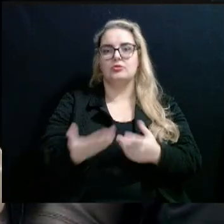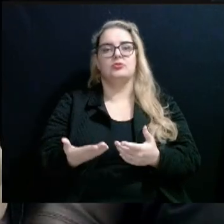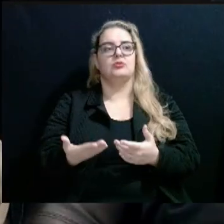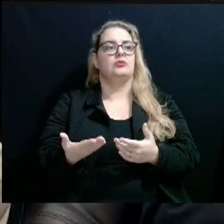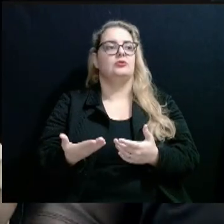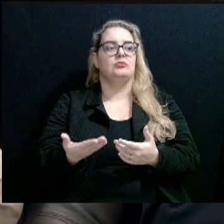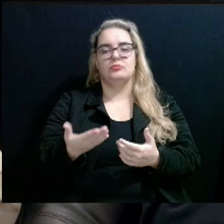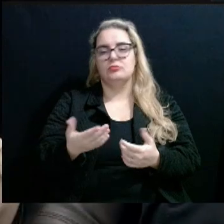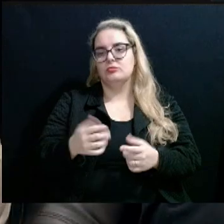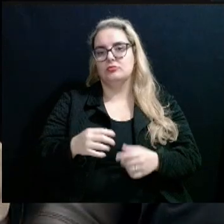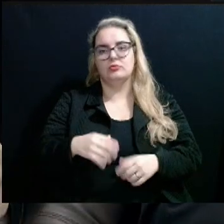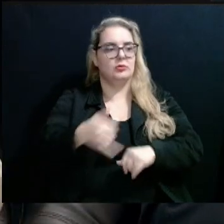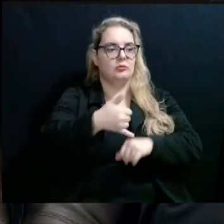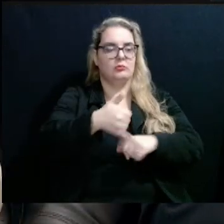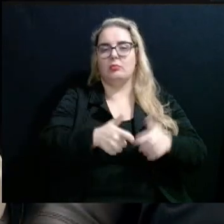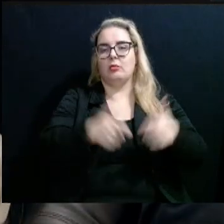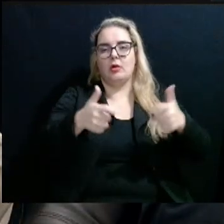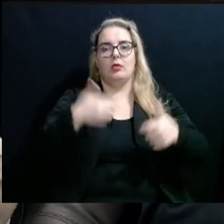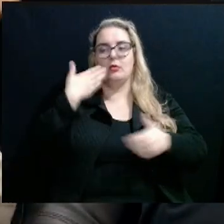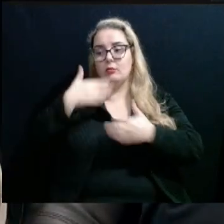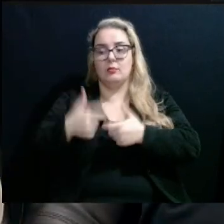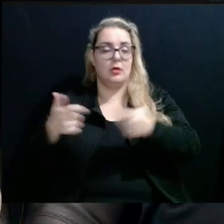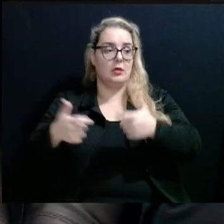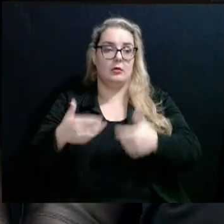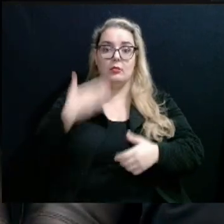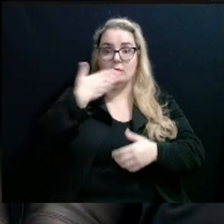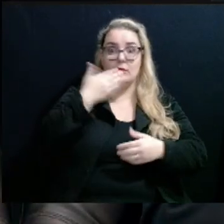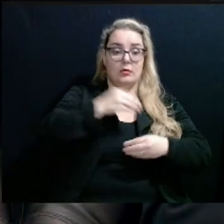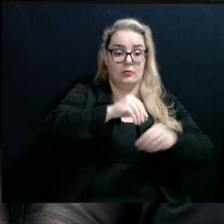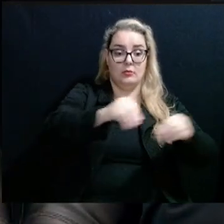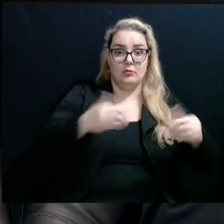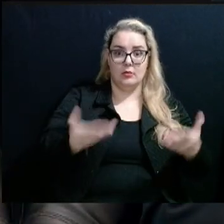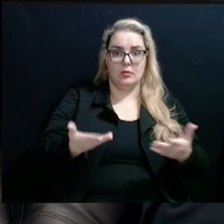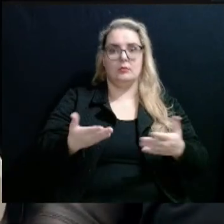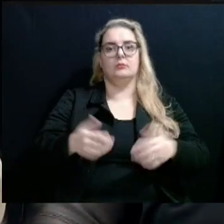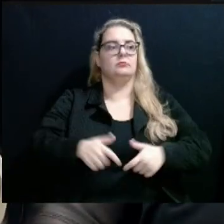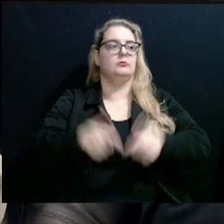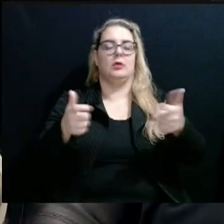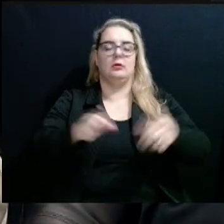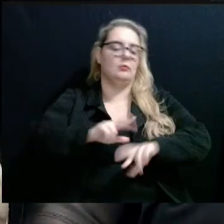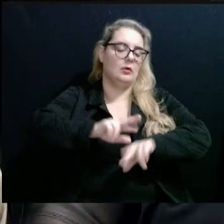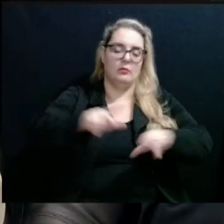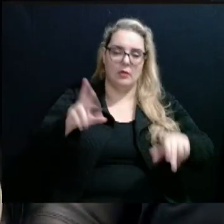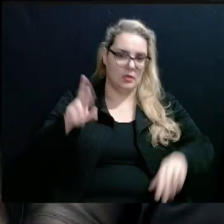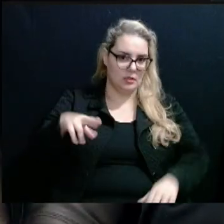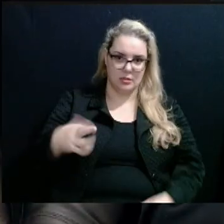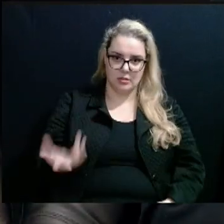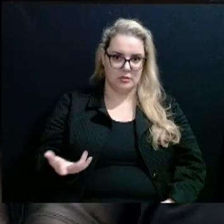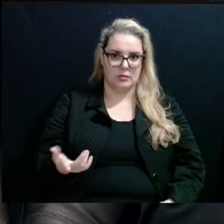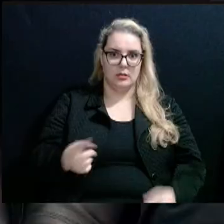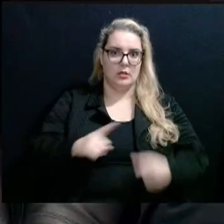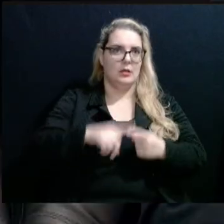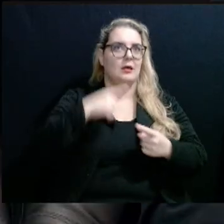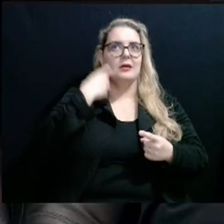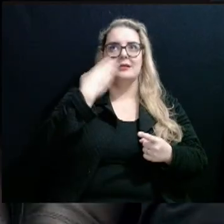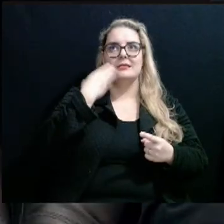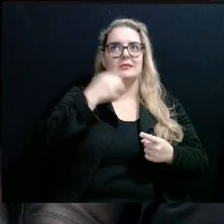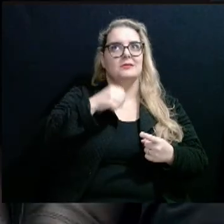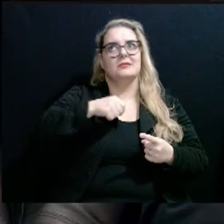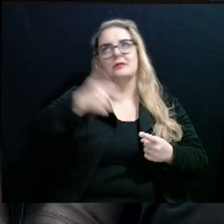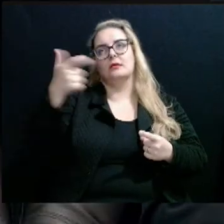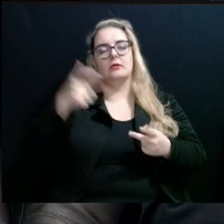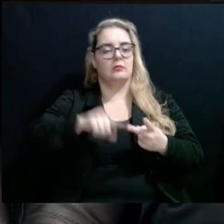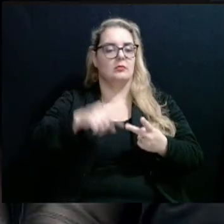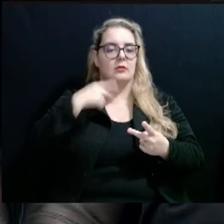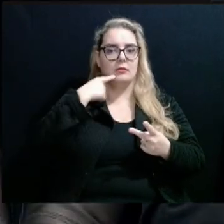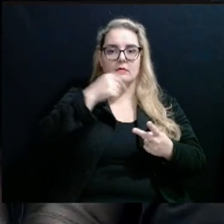sal, ou muito açúcar. E por, enfim, N motivos, a gente precisa ter cautela com o uso desses produtos.